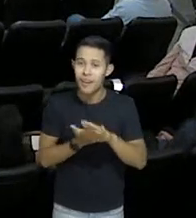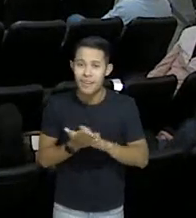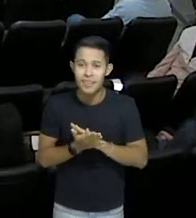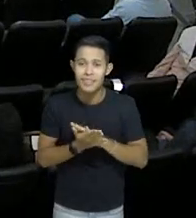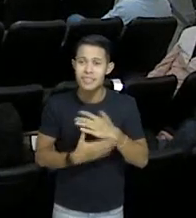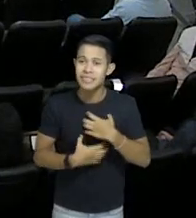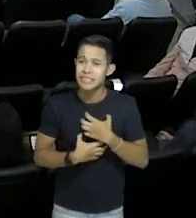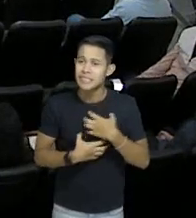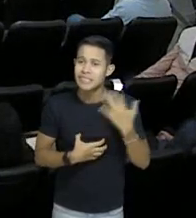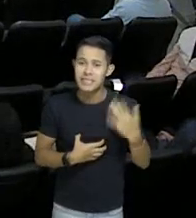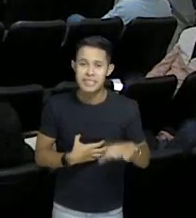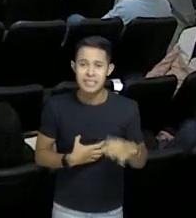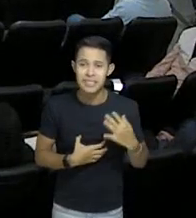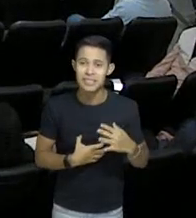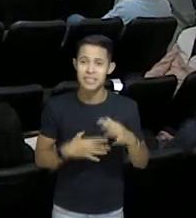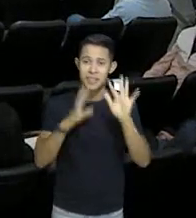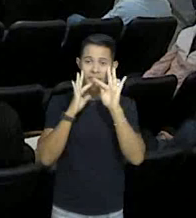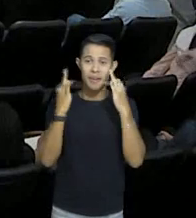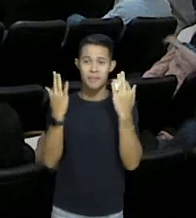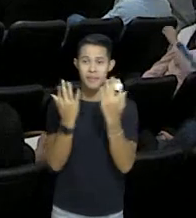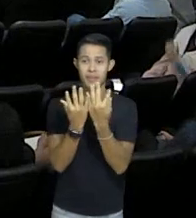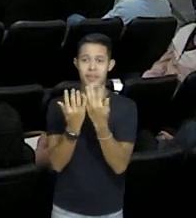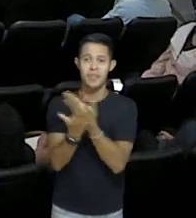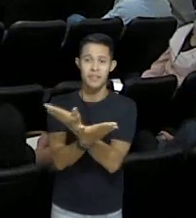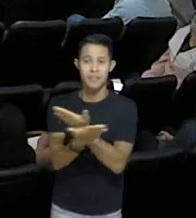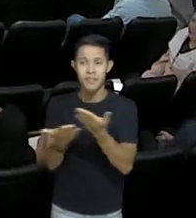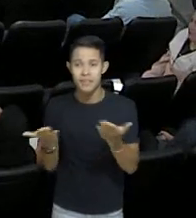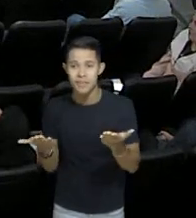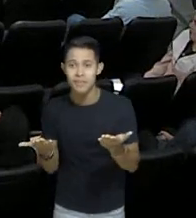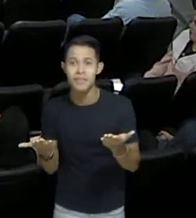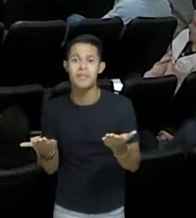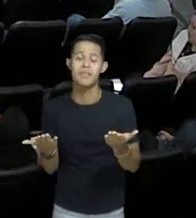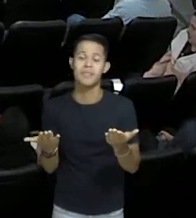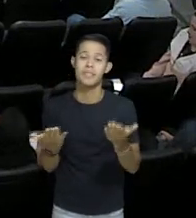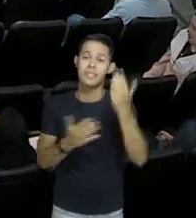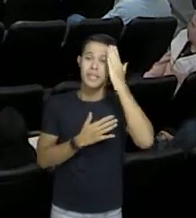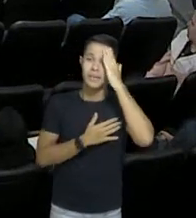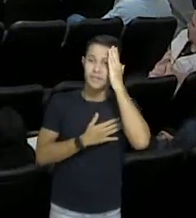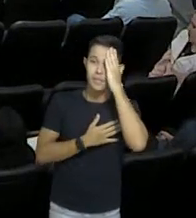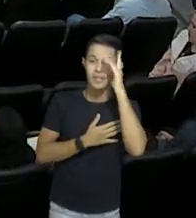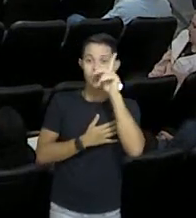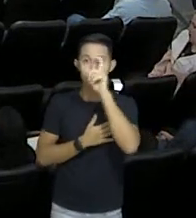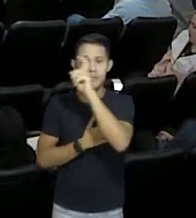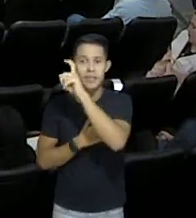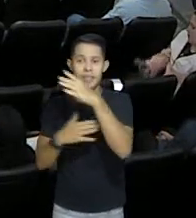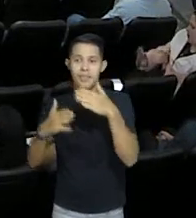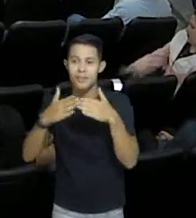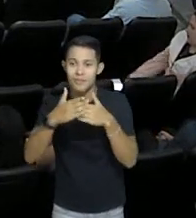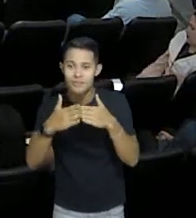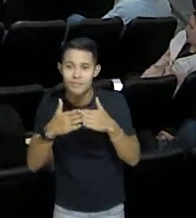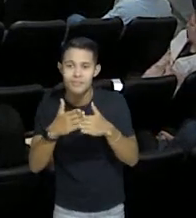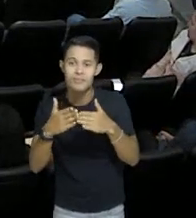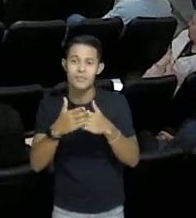dessa família. E que dor no coração da família também compreender, porque foi difícil de colocar na cabecinha da família,